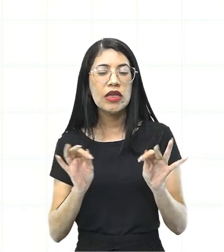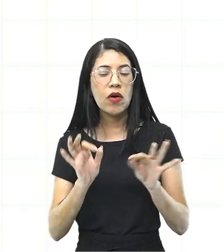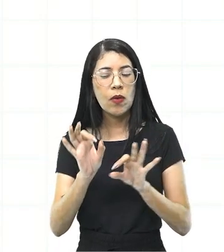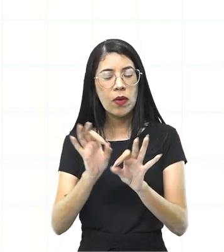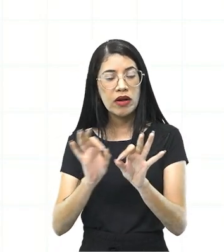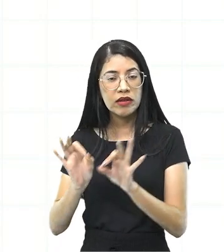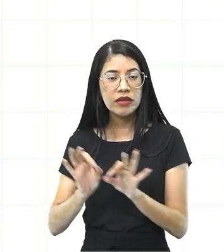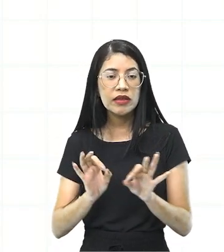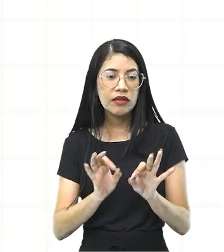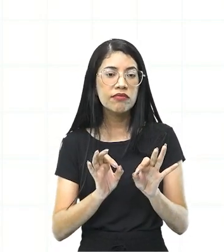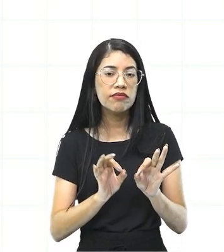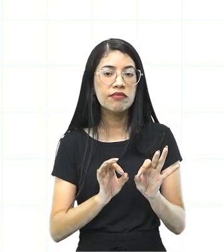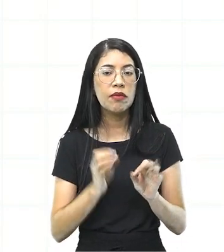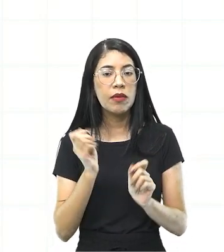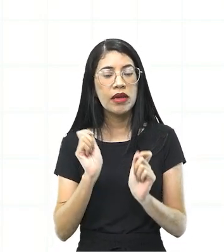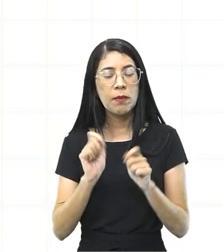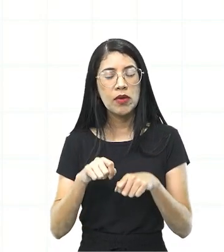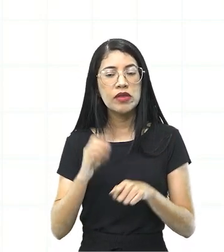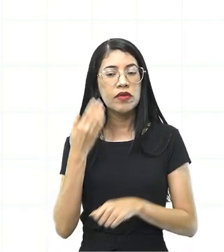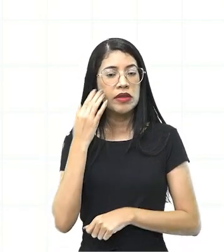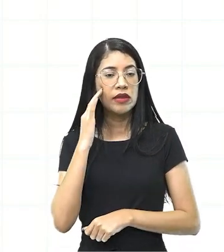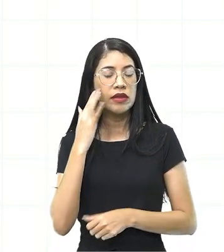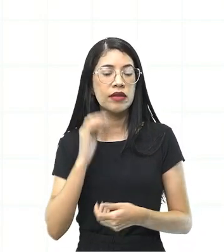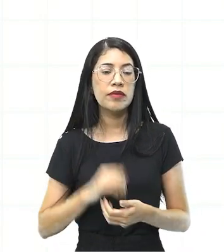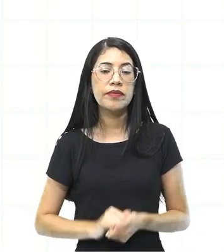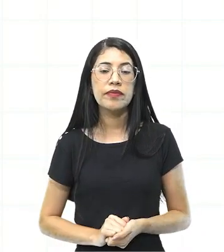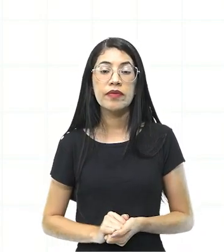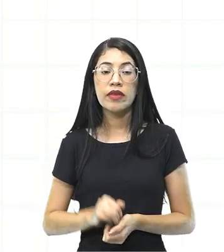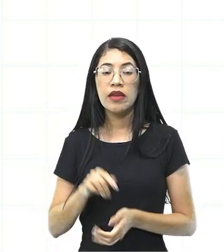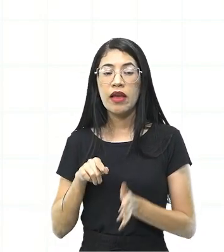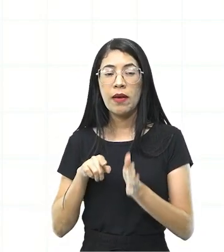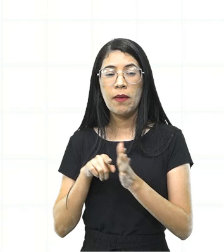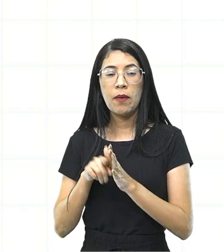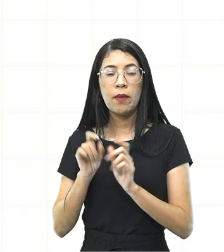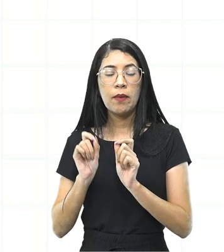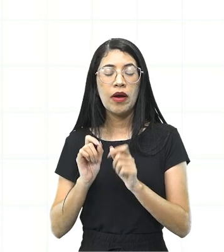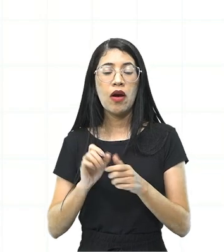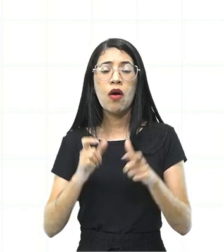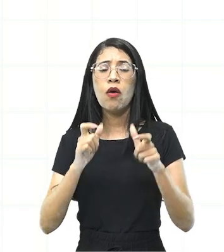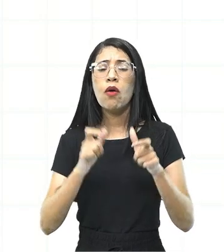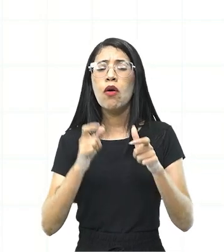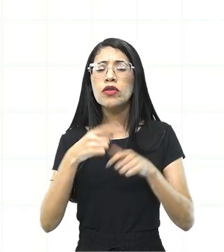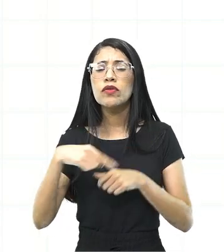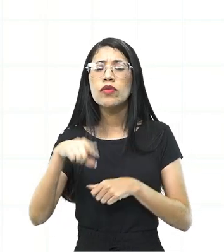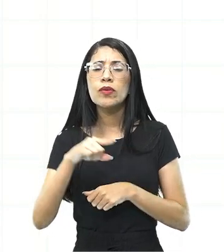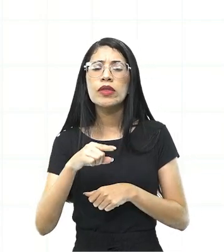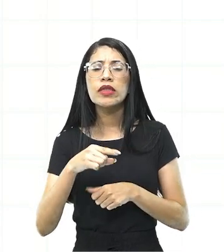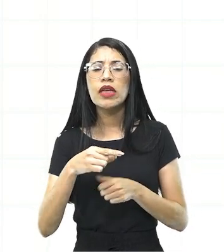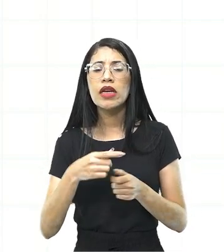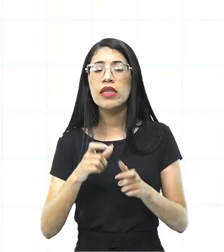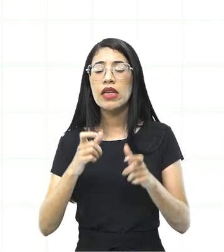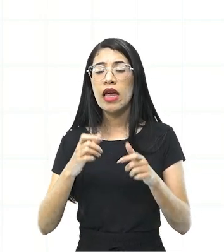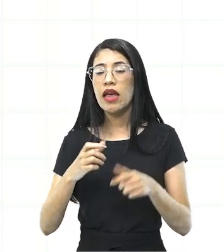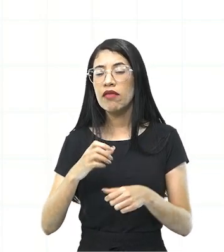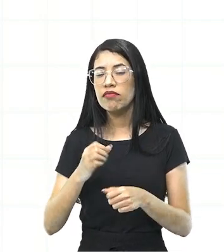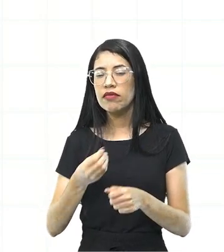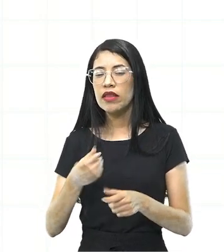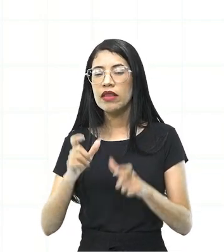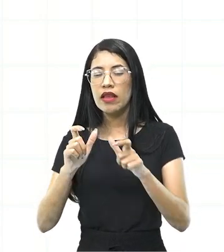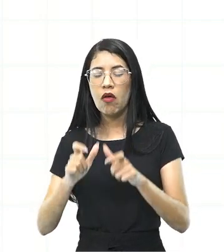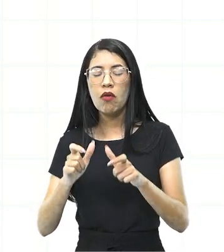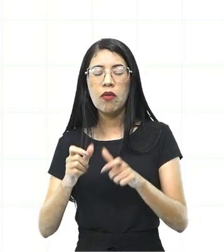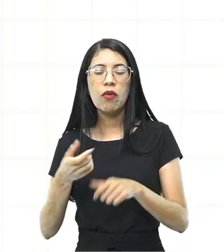ó. Onde vocês estiveram ontem cedo. Onde, ontem e